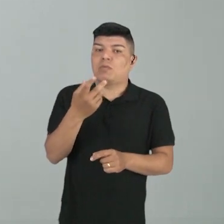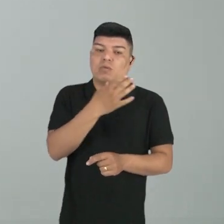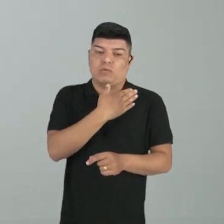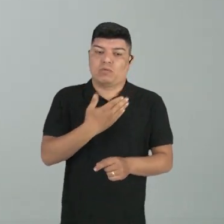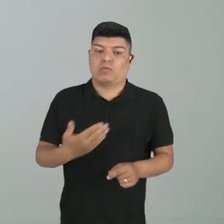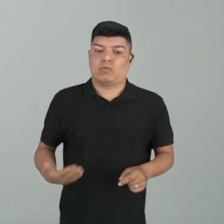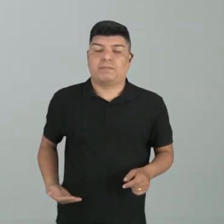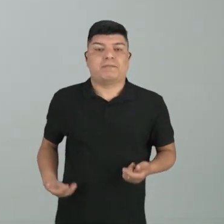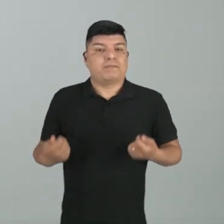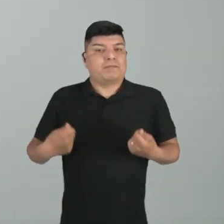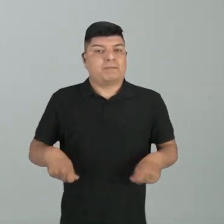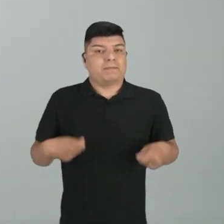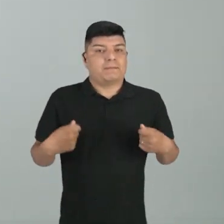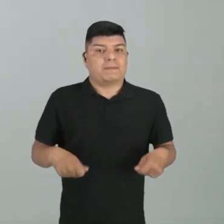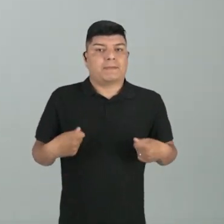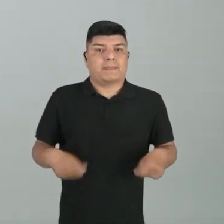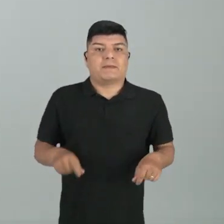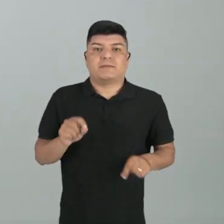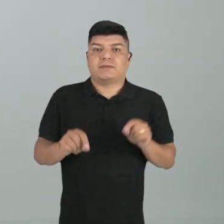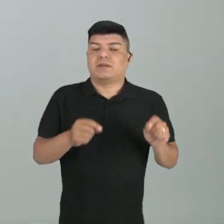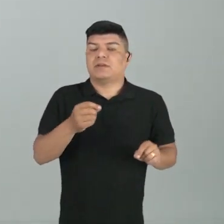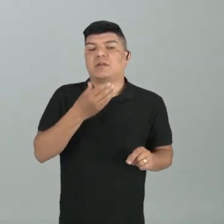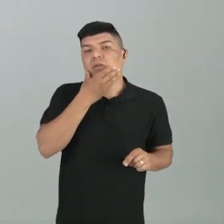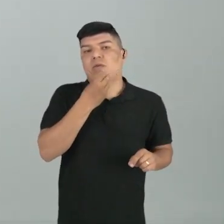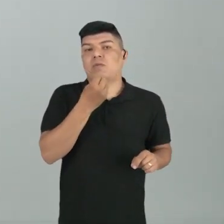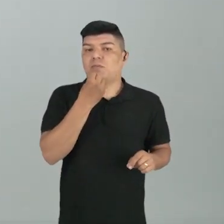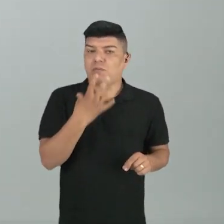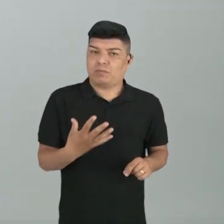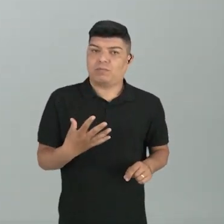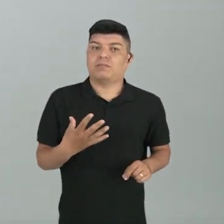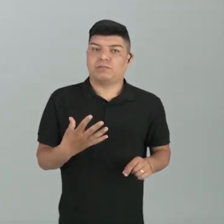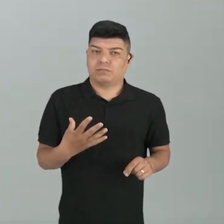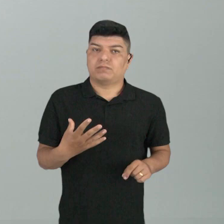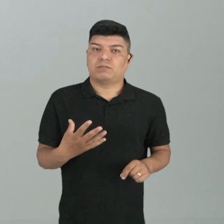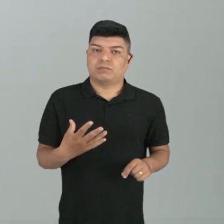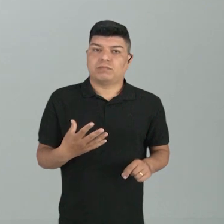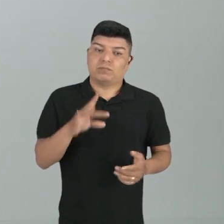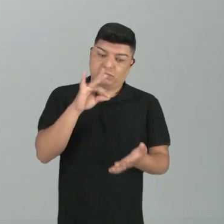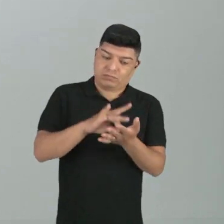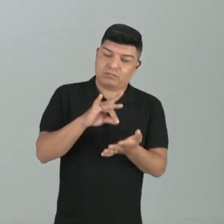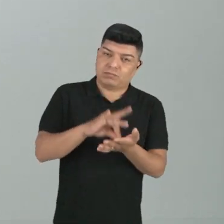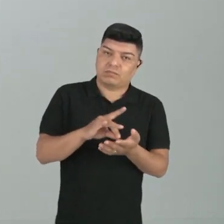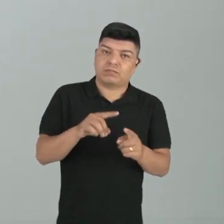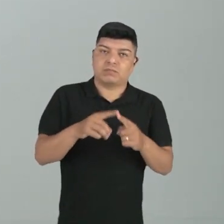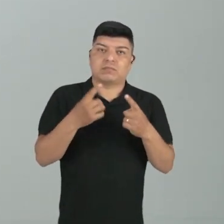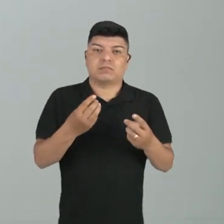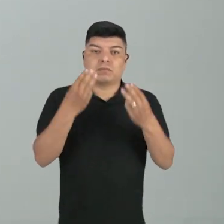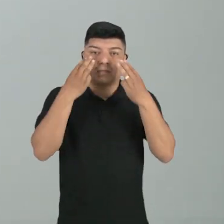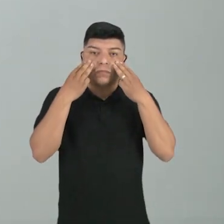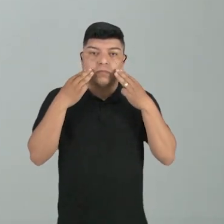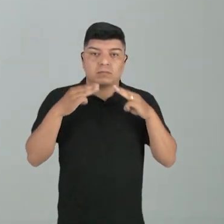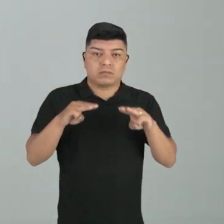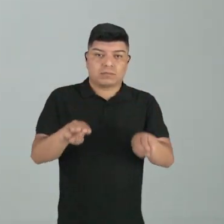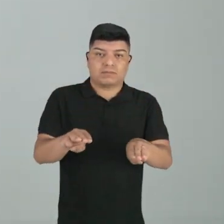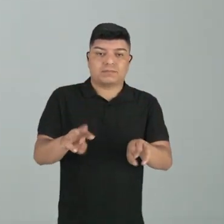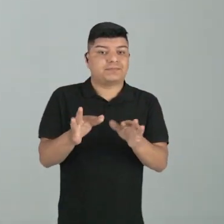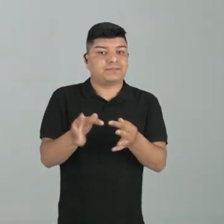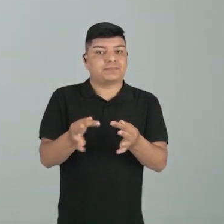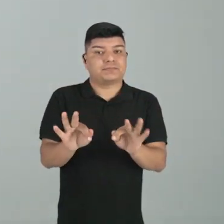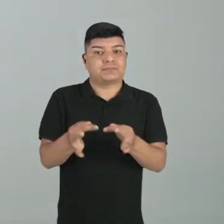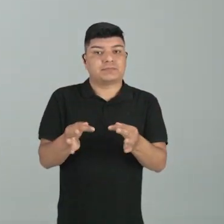ser necessariamente um homem bom, um homem de virtude. Maquiavel simplesmente ele